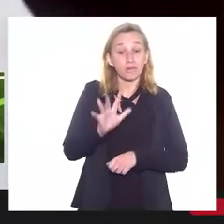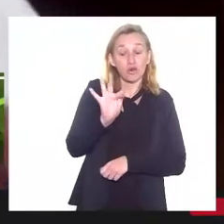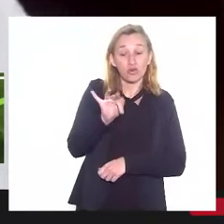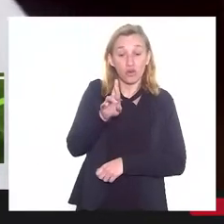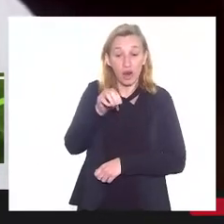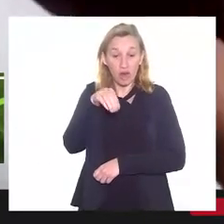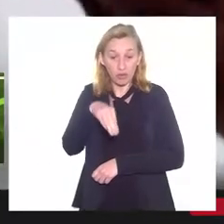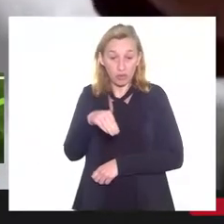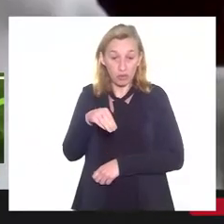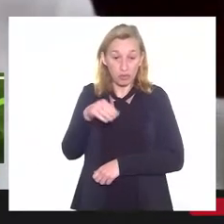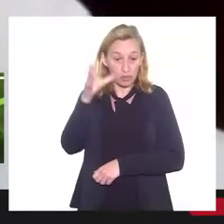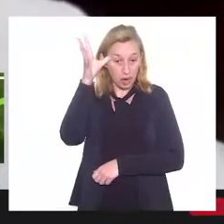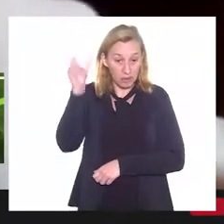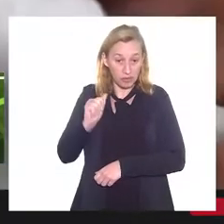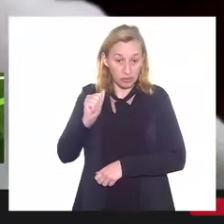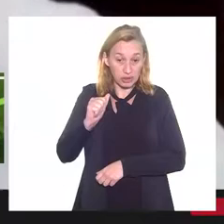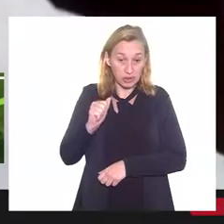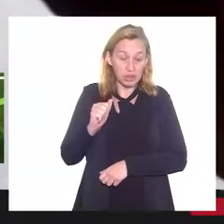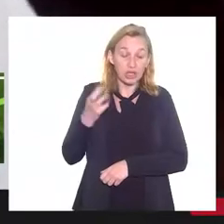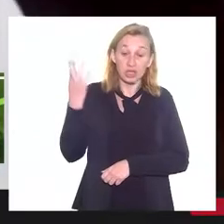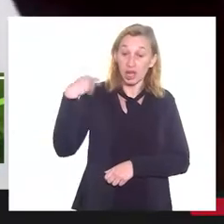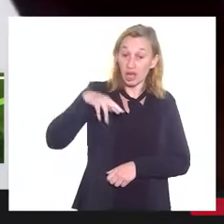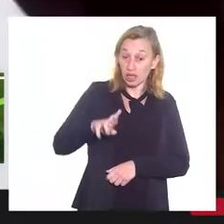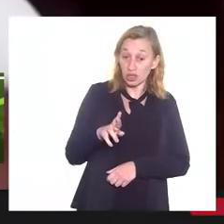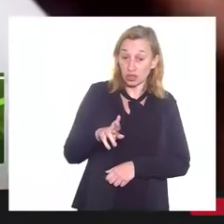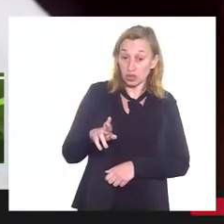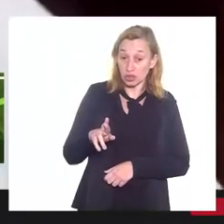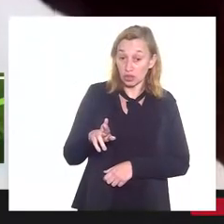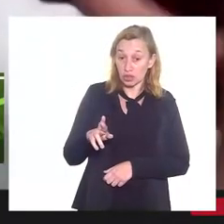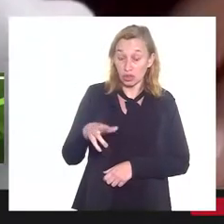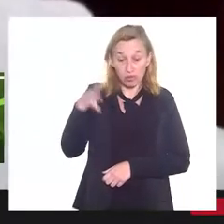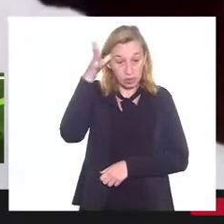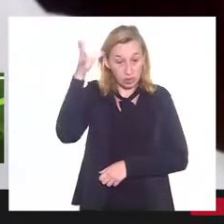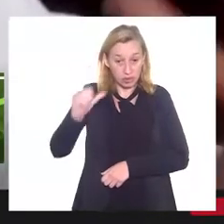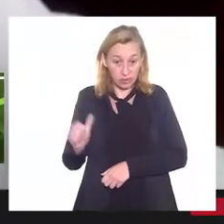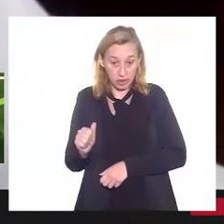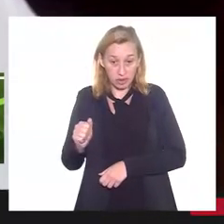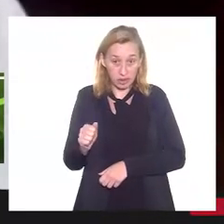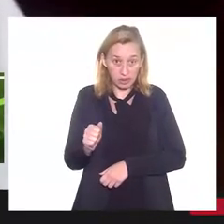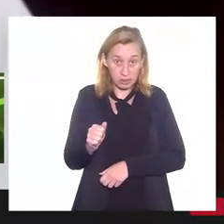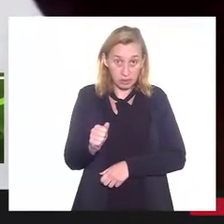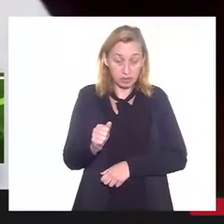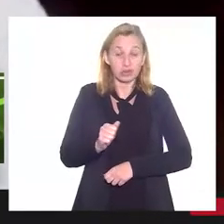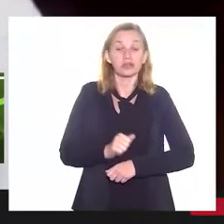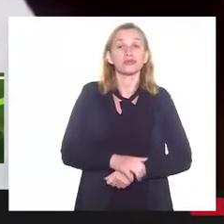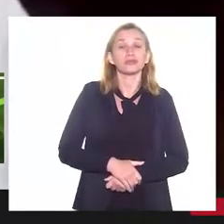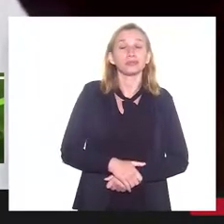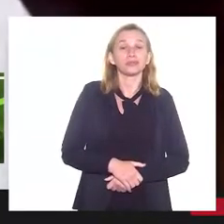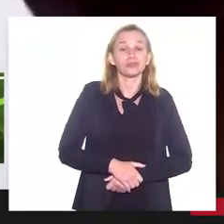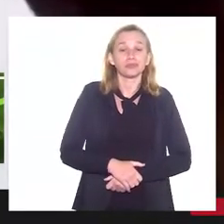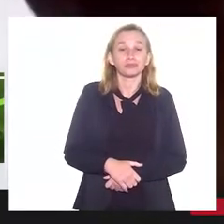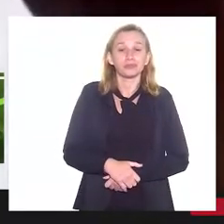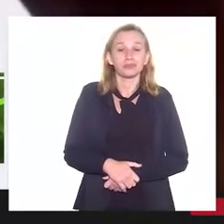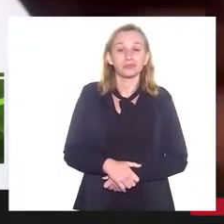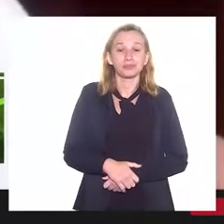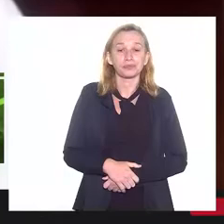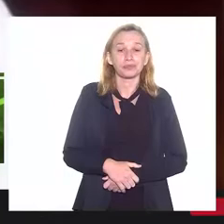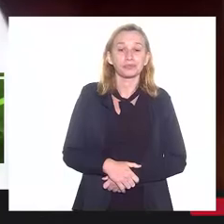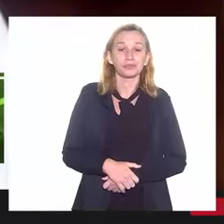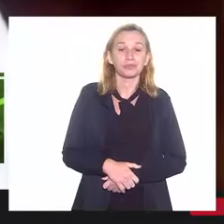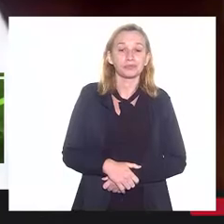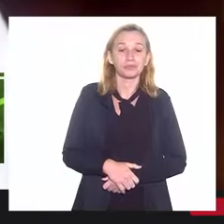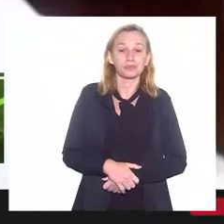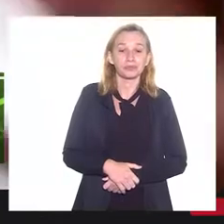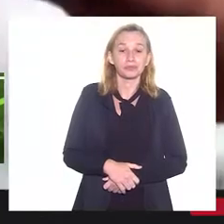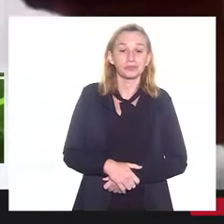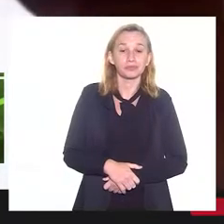Forasteiro Thiago Fórum de religiões Baixinhos africanos fórum permanente e Itinerante religiões de matriz africana lá